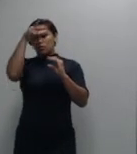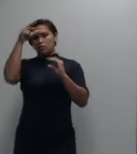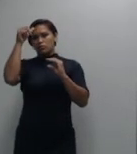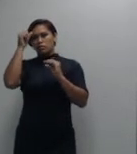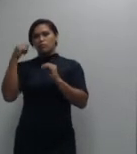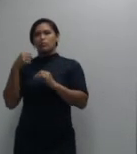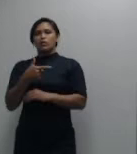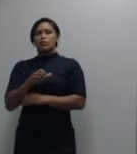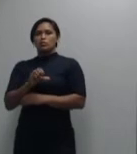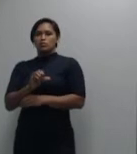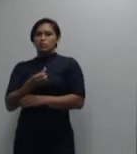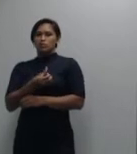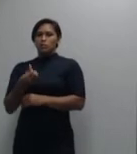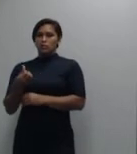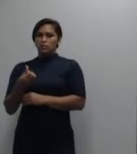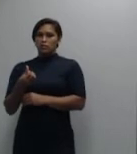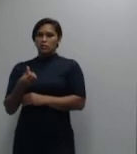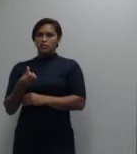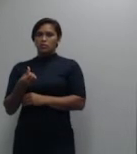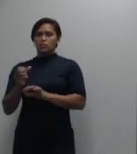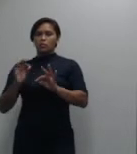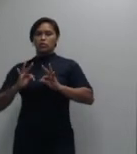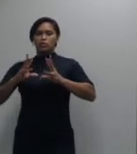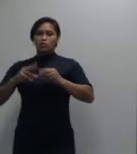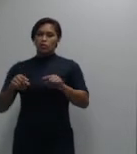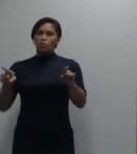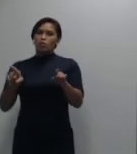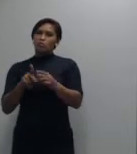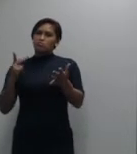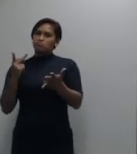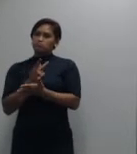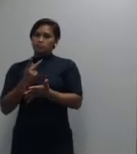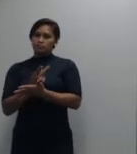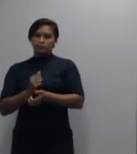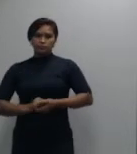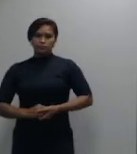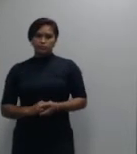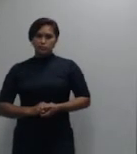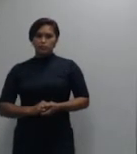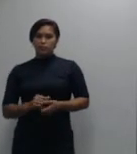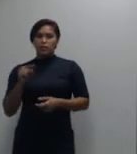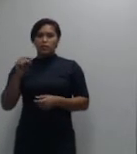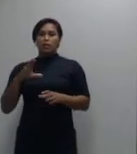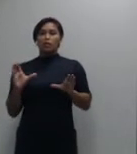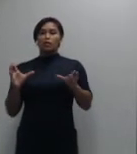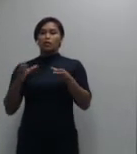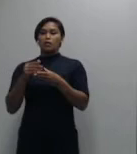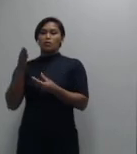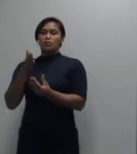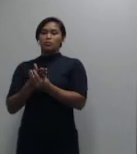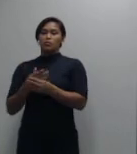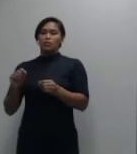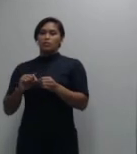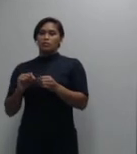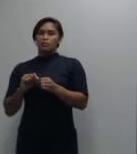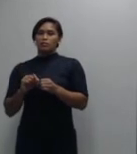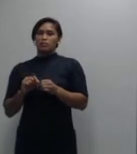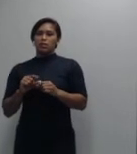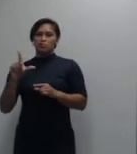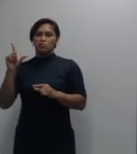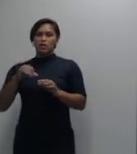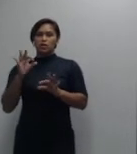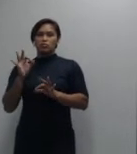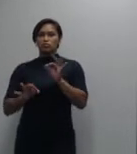196 por absoluta impropriedade no caso concreto o estado mínimo de juízo